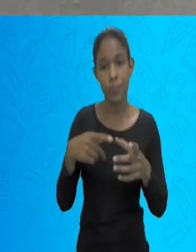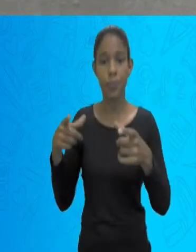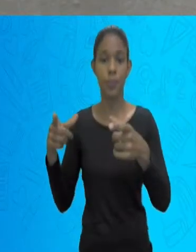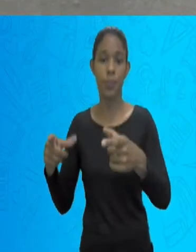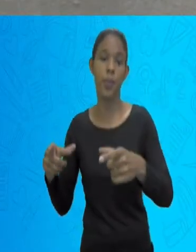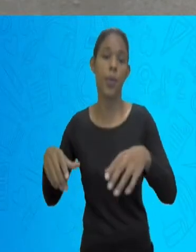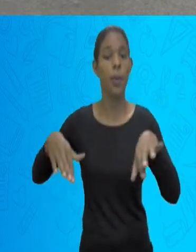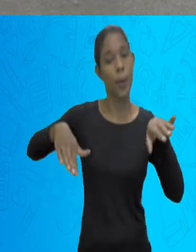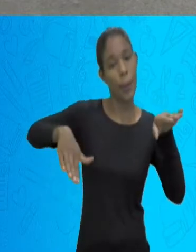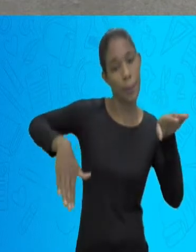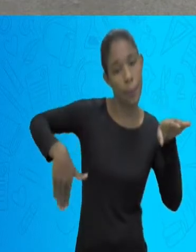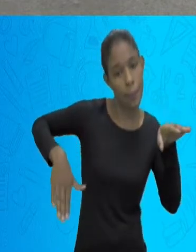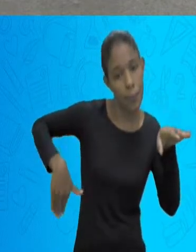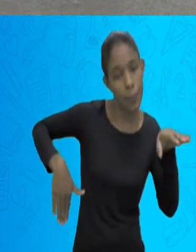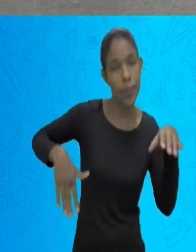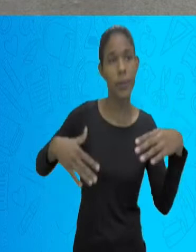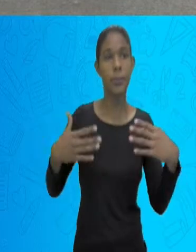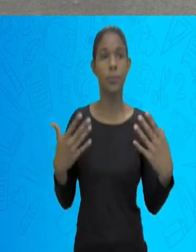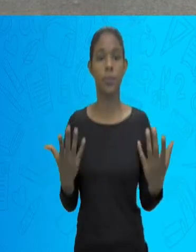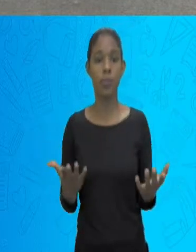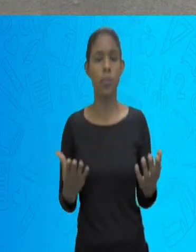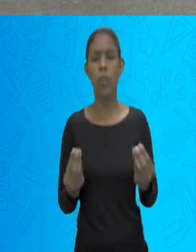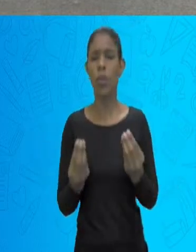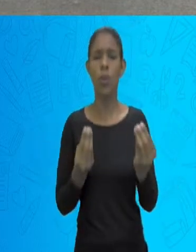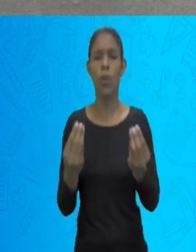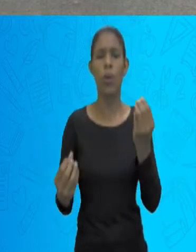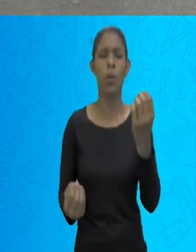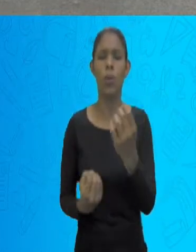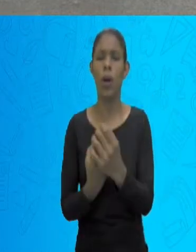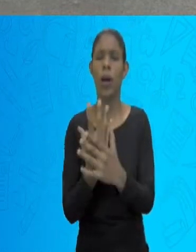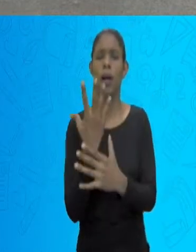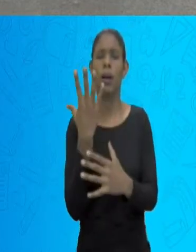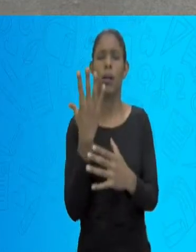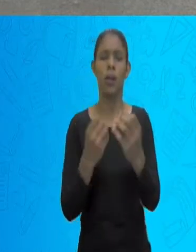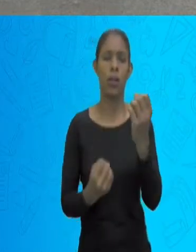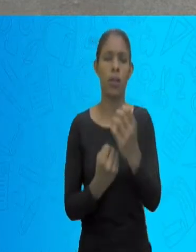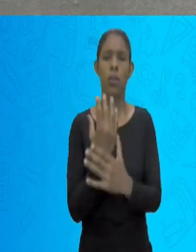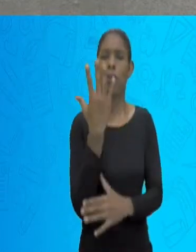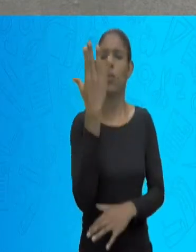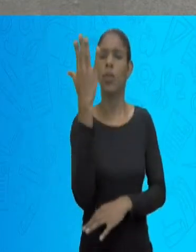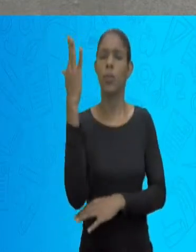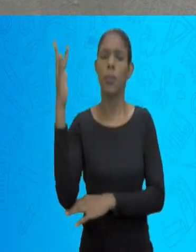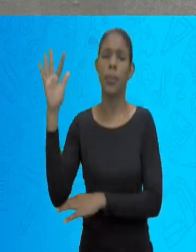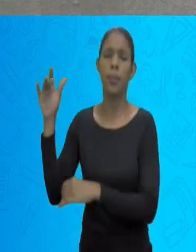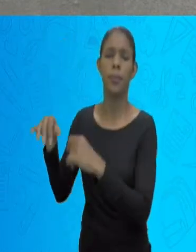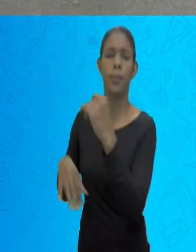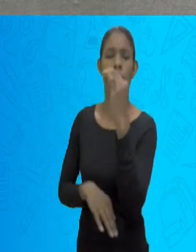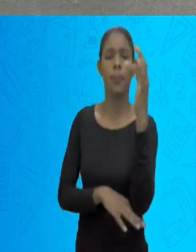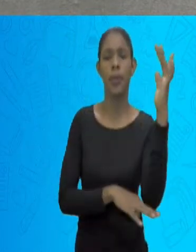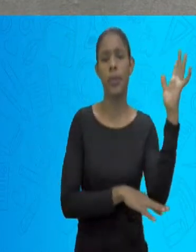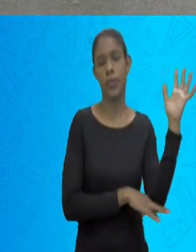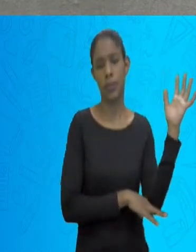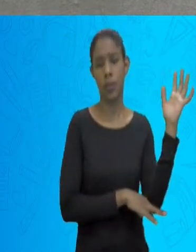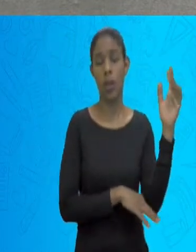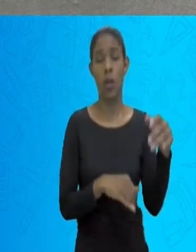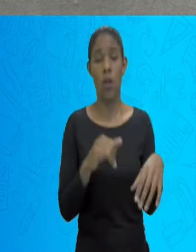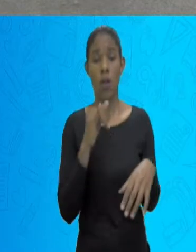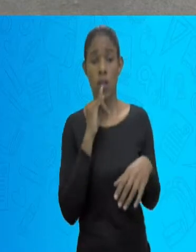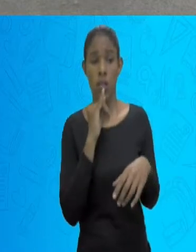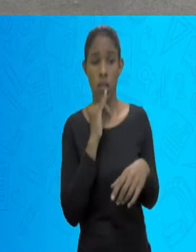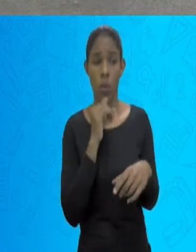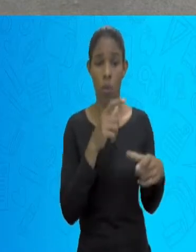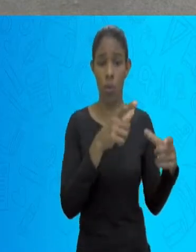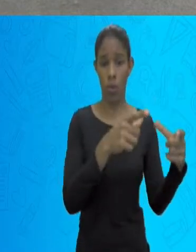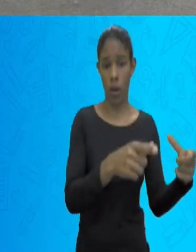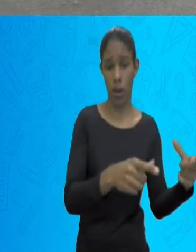elas aparecem, porque, por exemplo, existe diferença de plantas em paisagens diferentes.